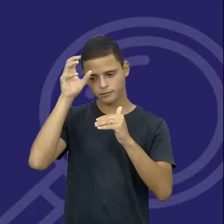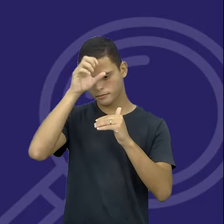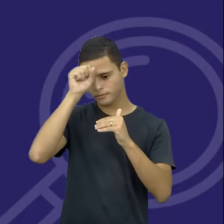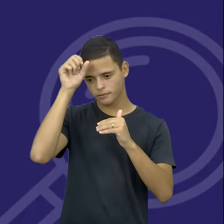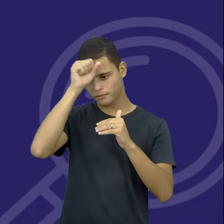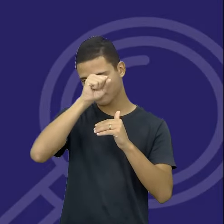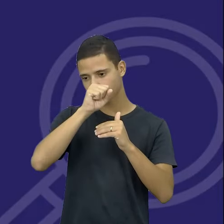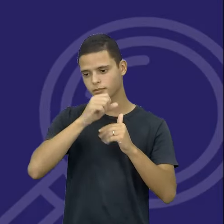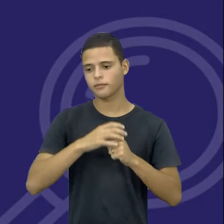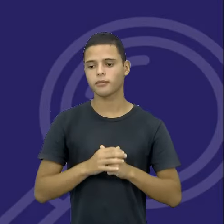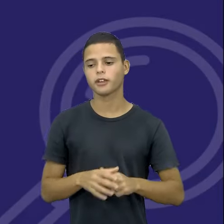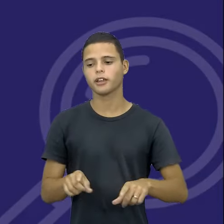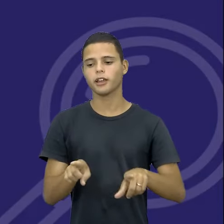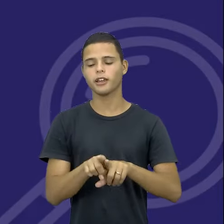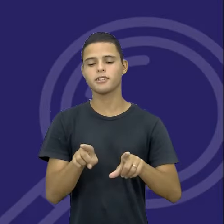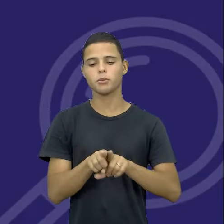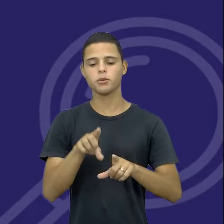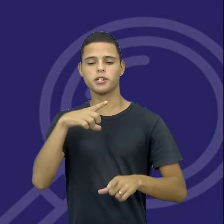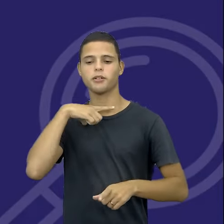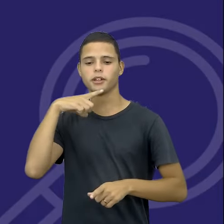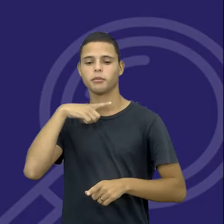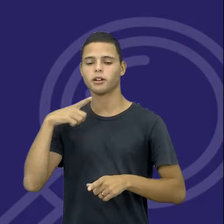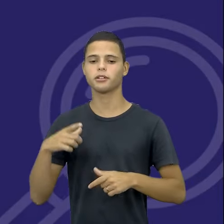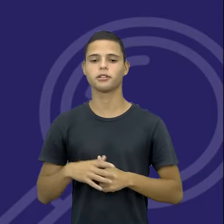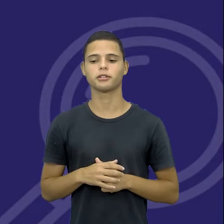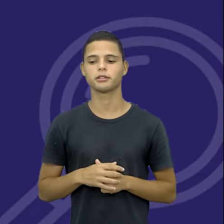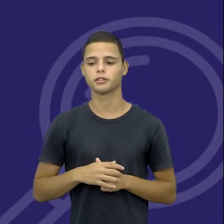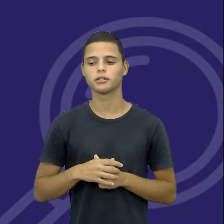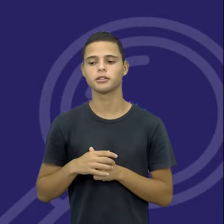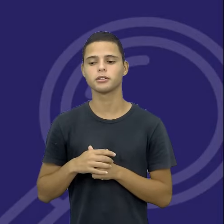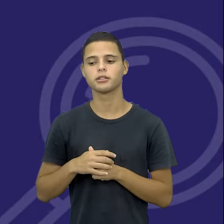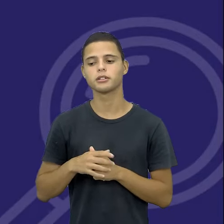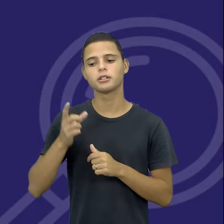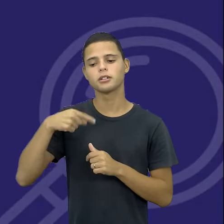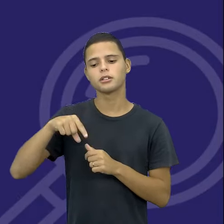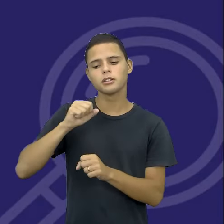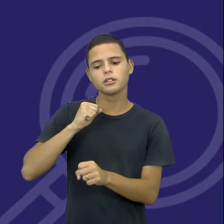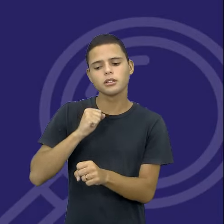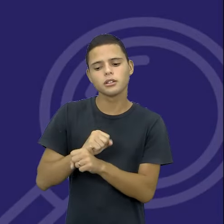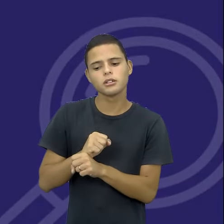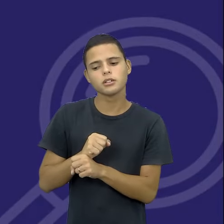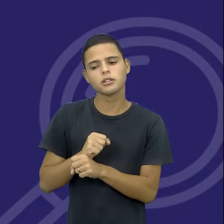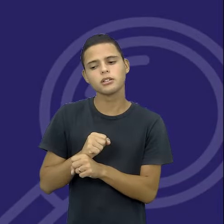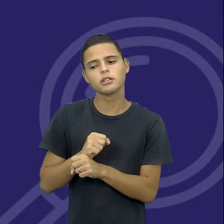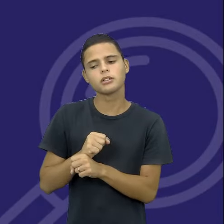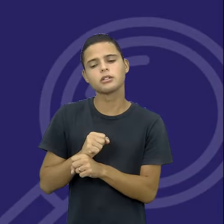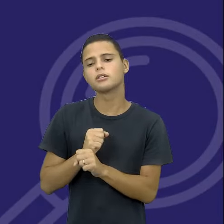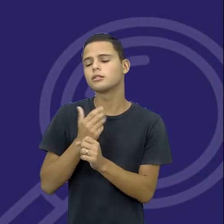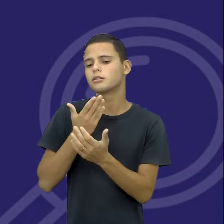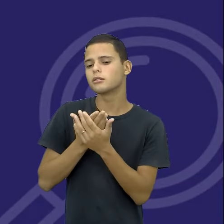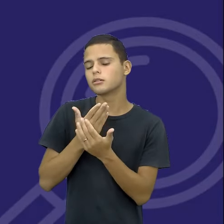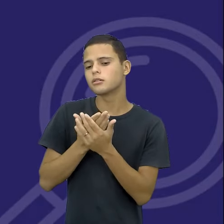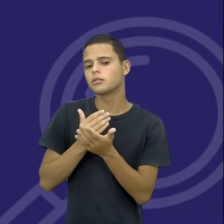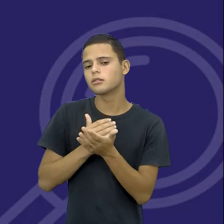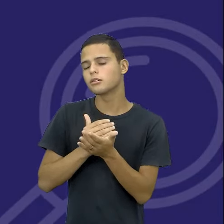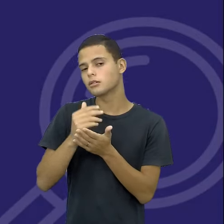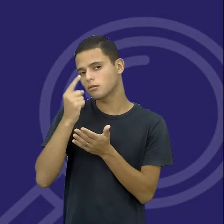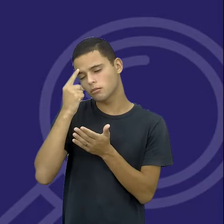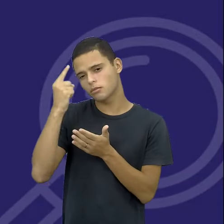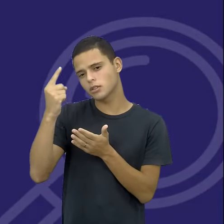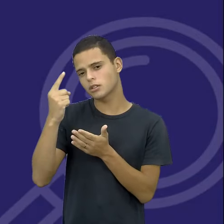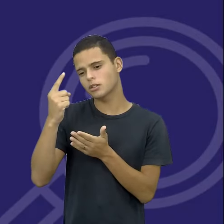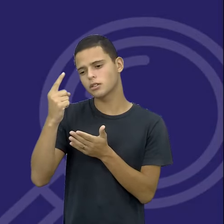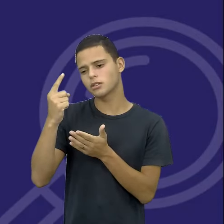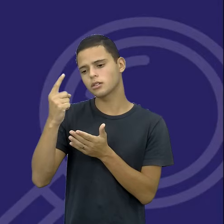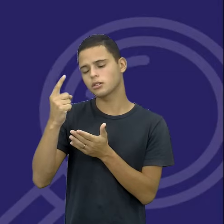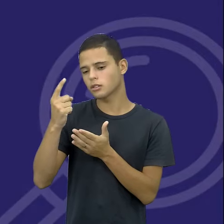né, quantas partes importantes tem, né, quando a gente quando a gente, né, estuda, a gente começa a pensar todos esses